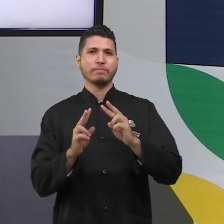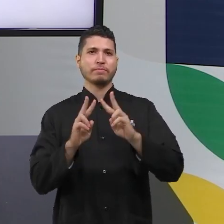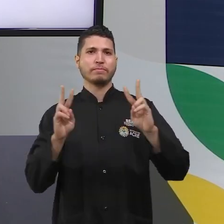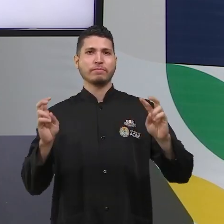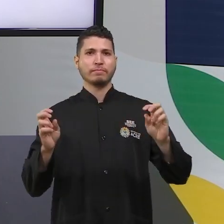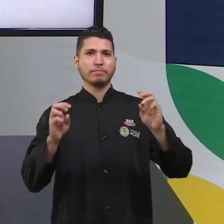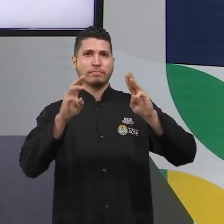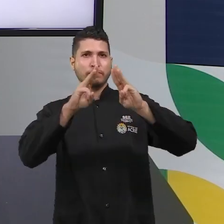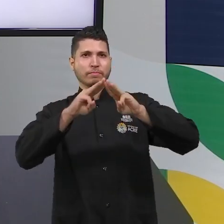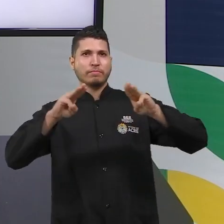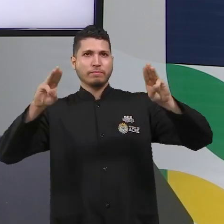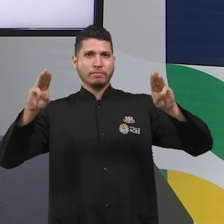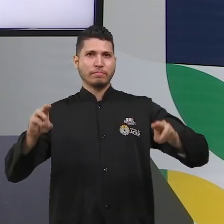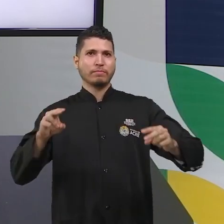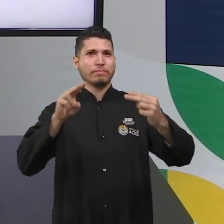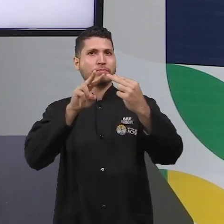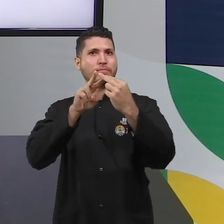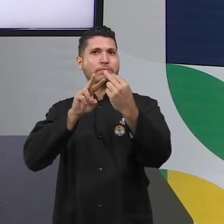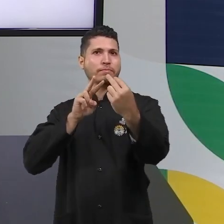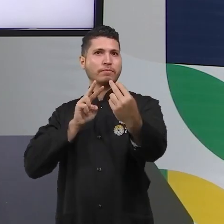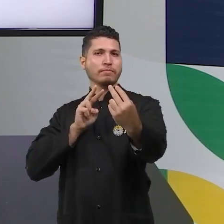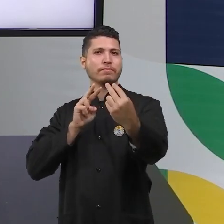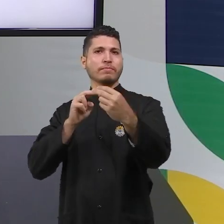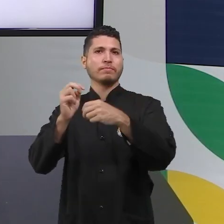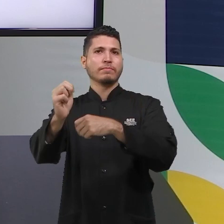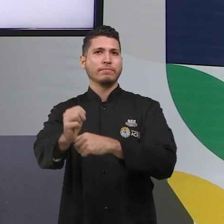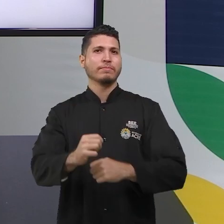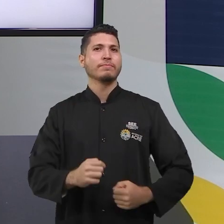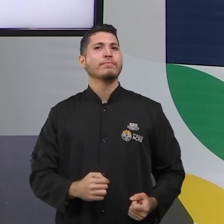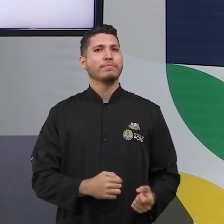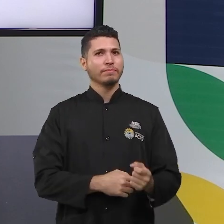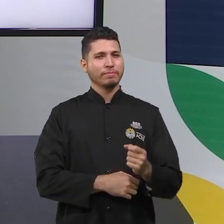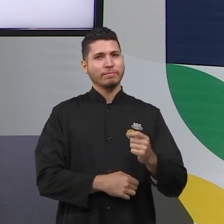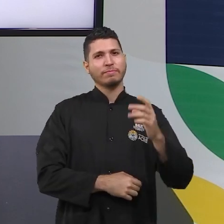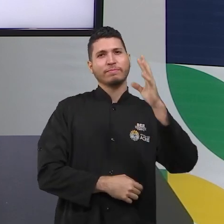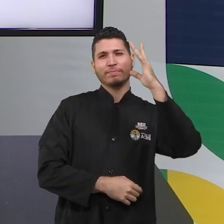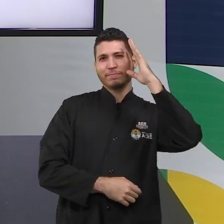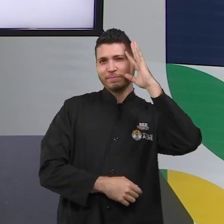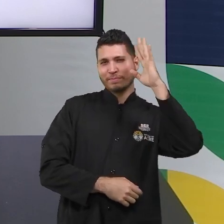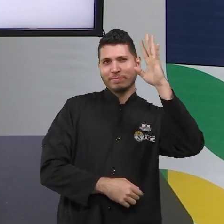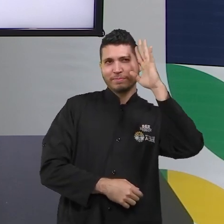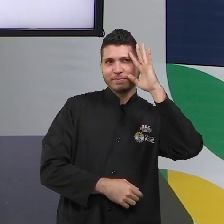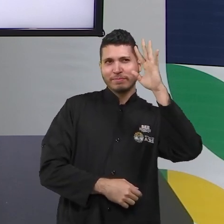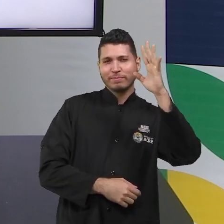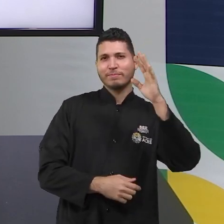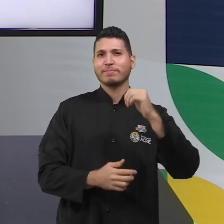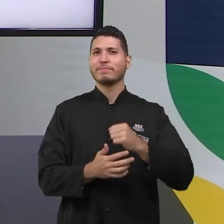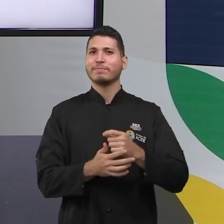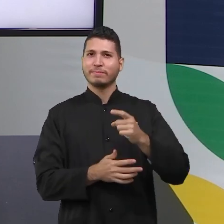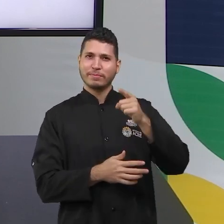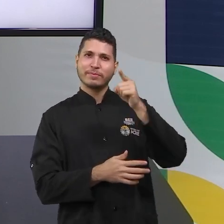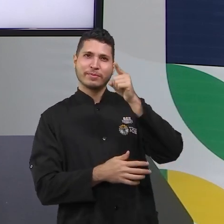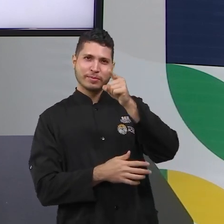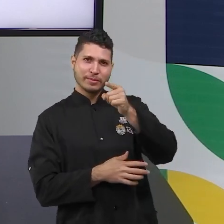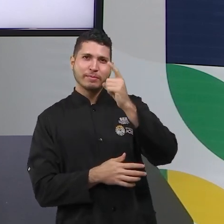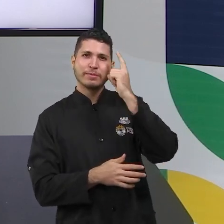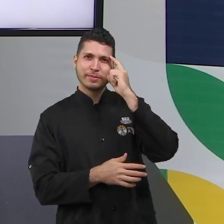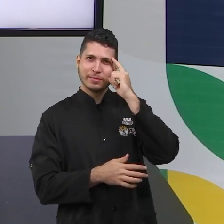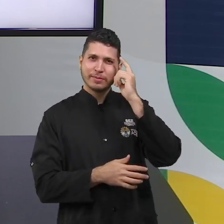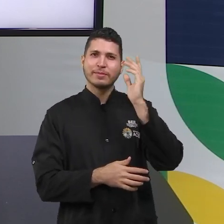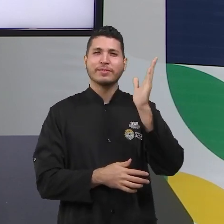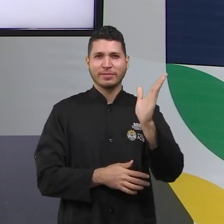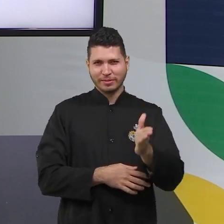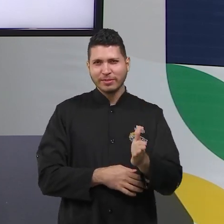museus virtuais. Tu já imaginou fazer uma visita a um museu incrível sem sair de casa? Então é isso